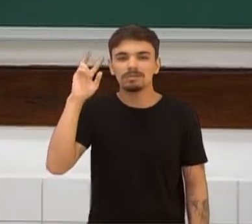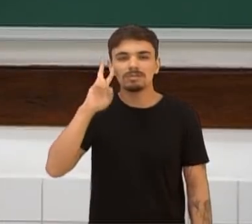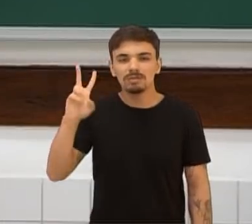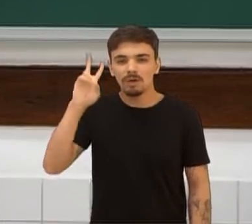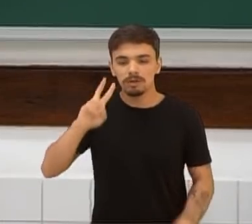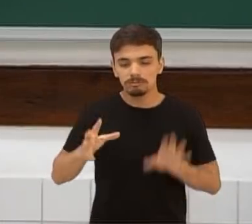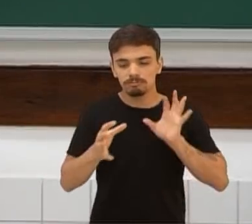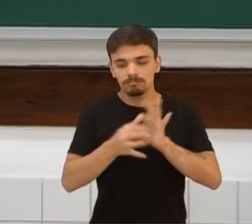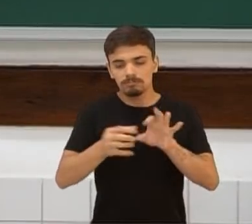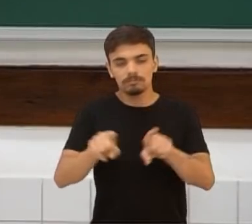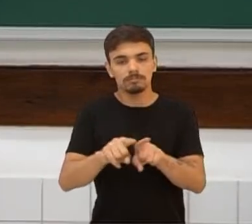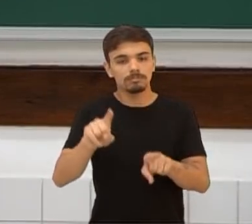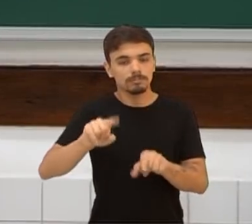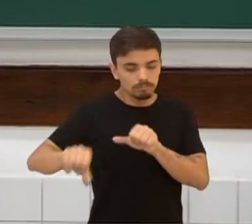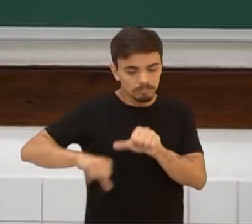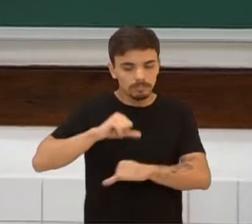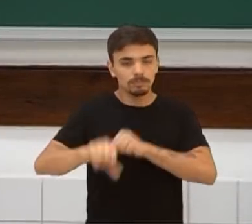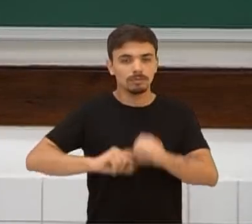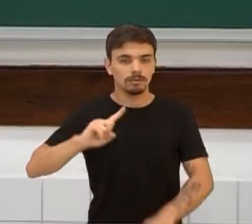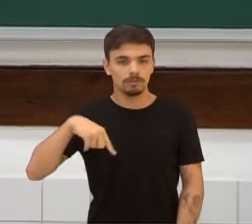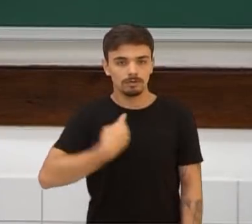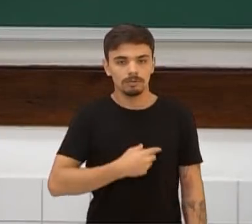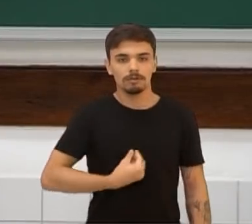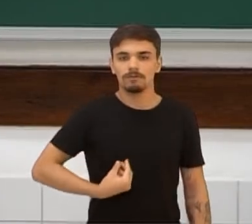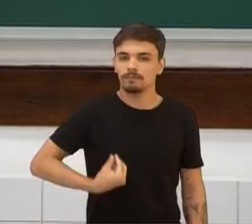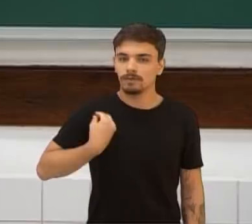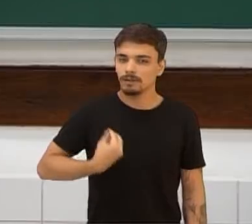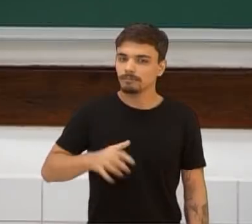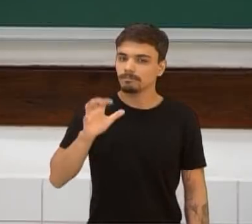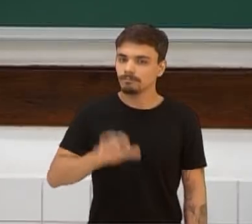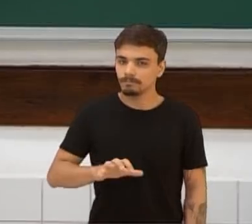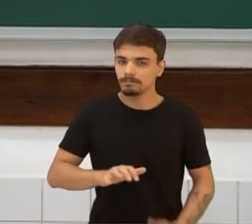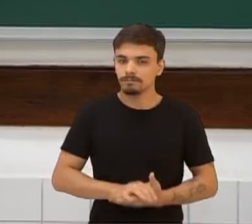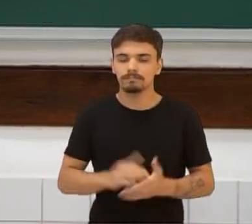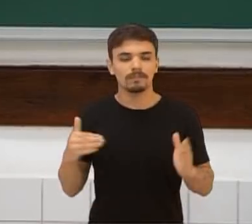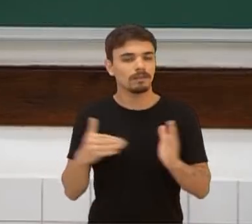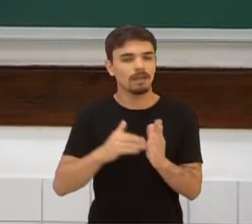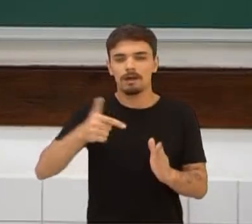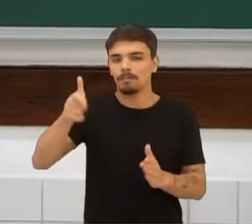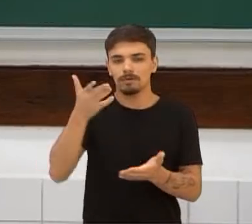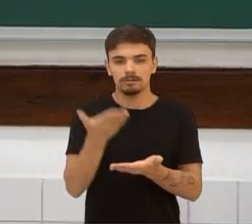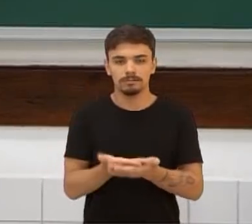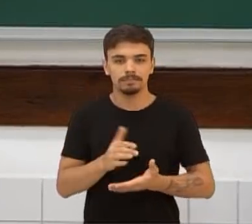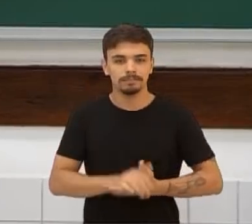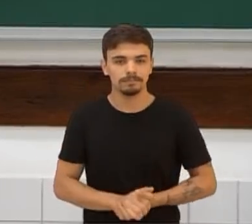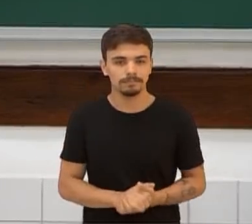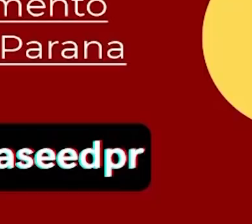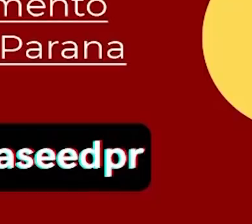transformando a nossa vida. É isso aí, pessoal. Até a próxima.